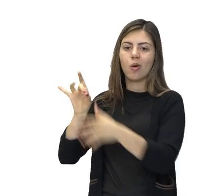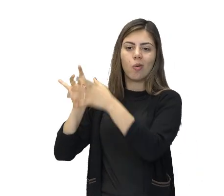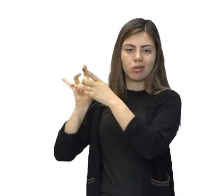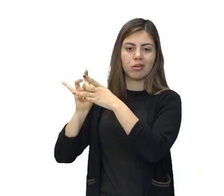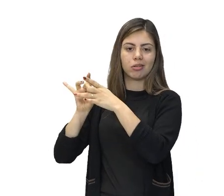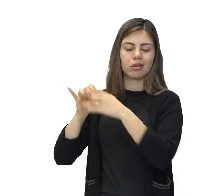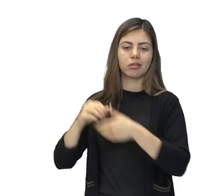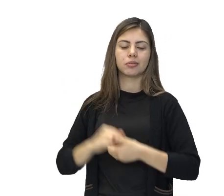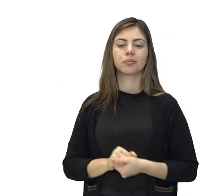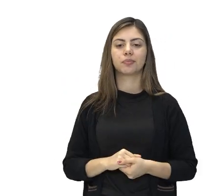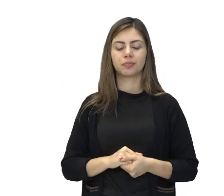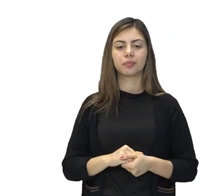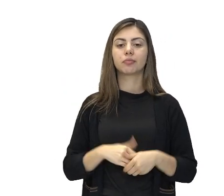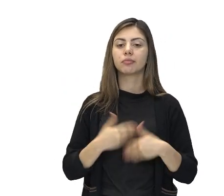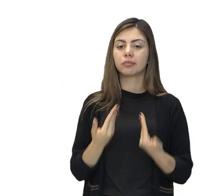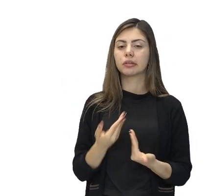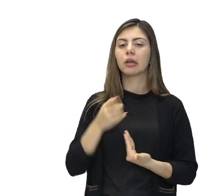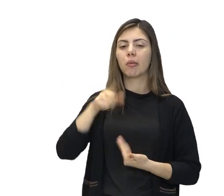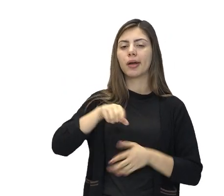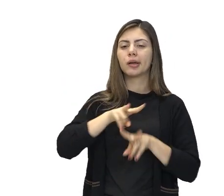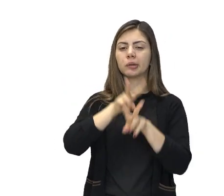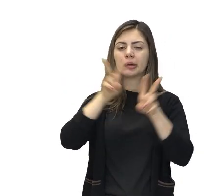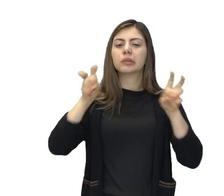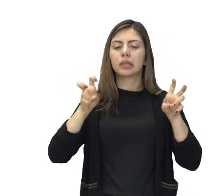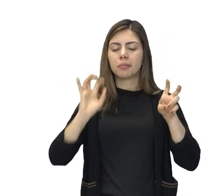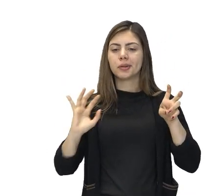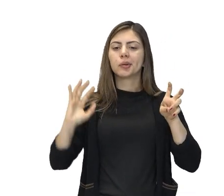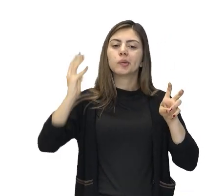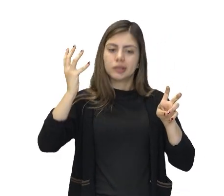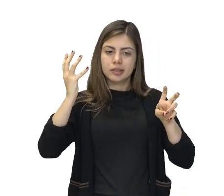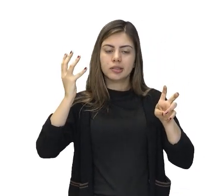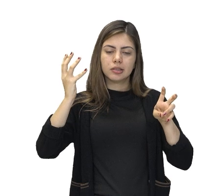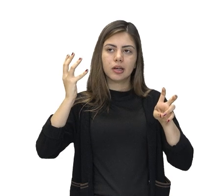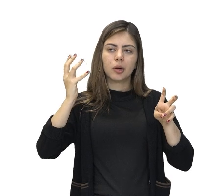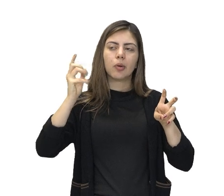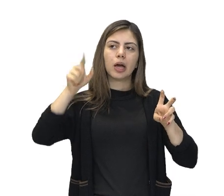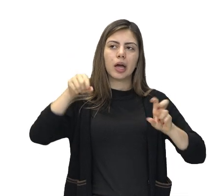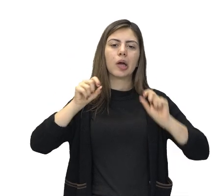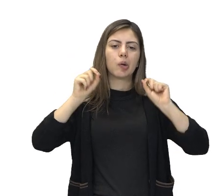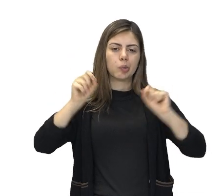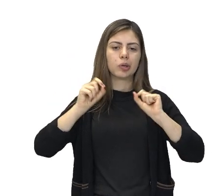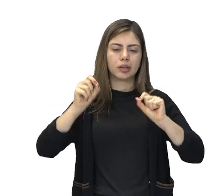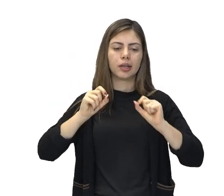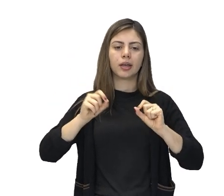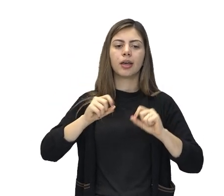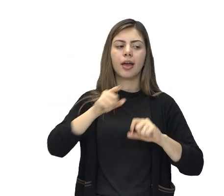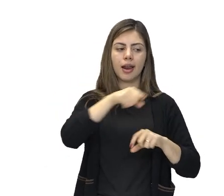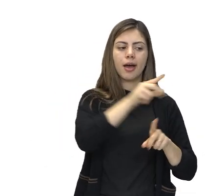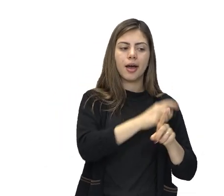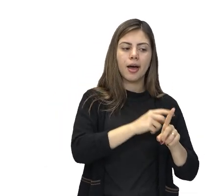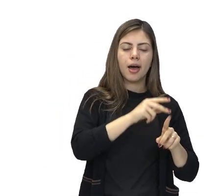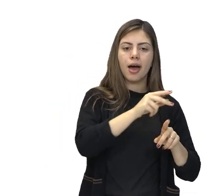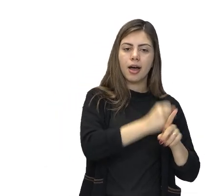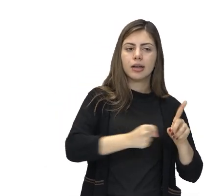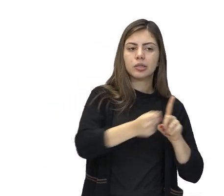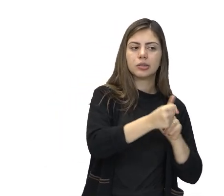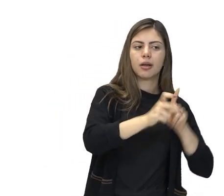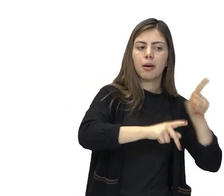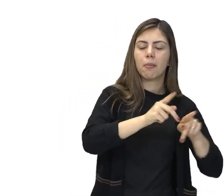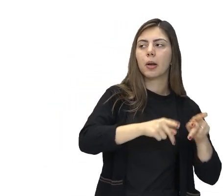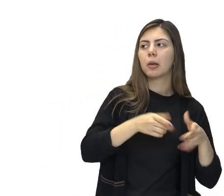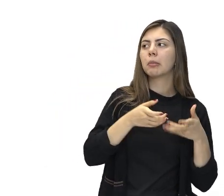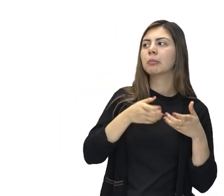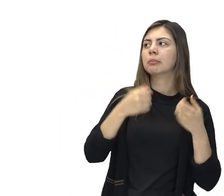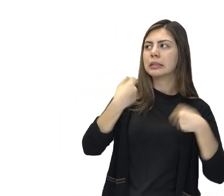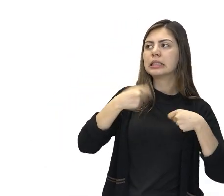entrevistada. E claro que este assunto ou fato é algo que é de interesse da sociedade, é um